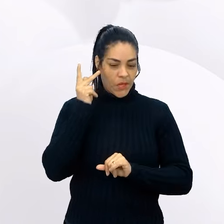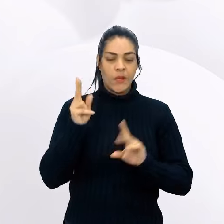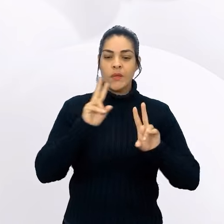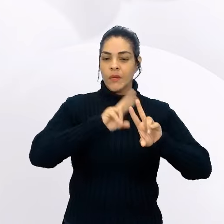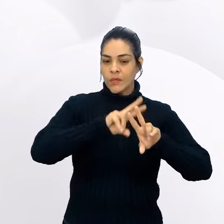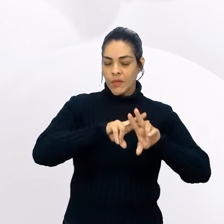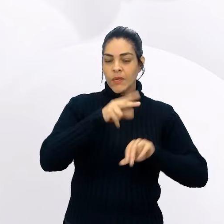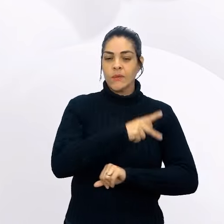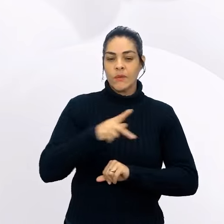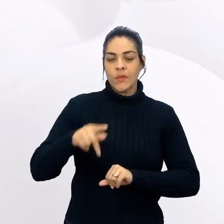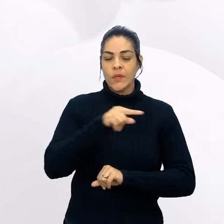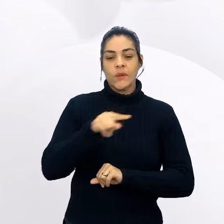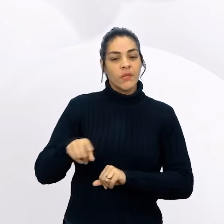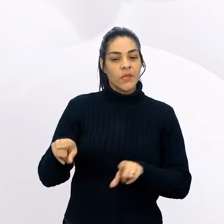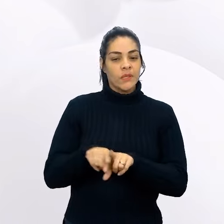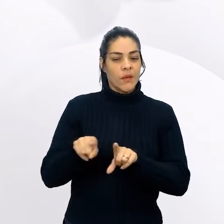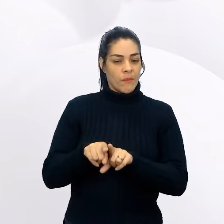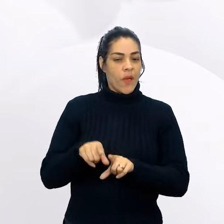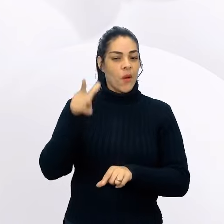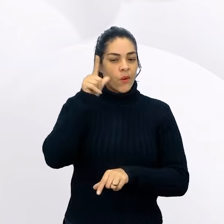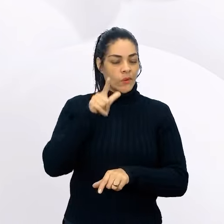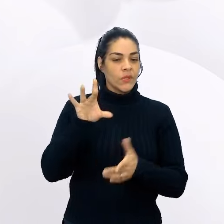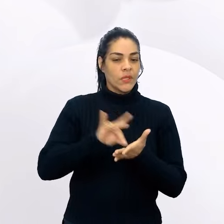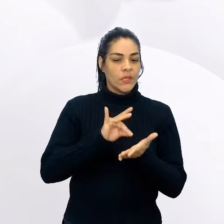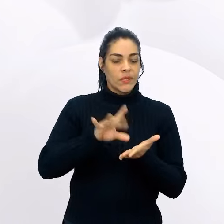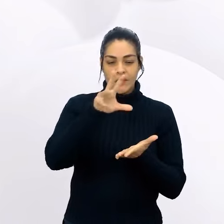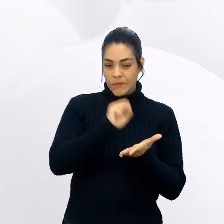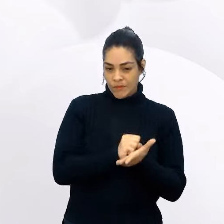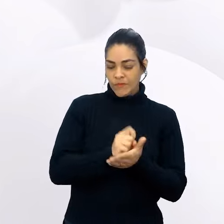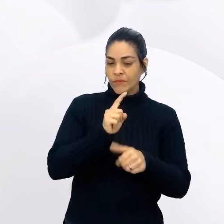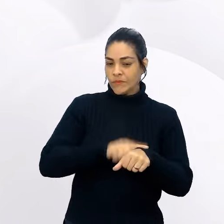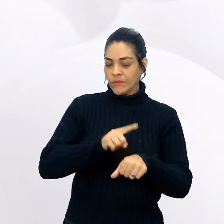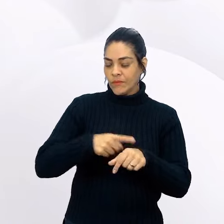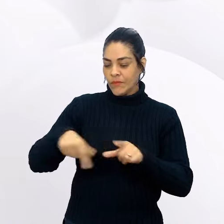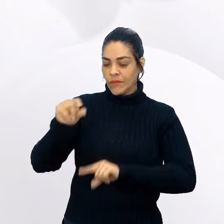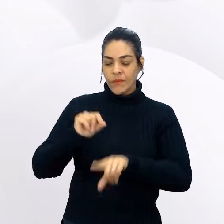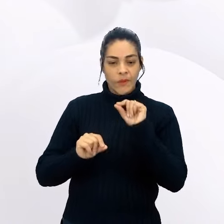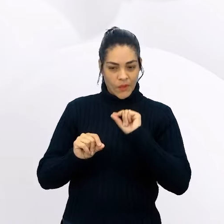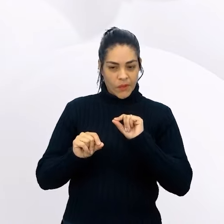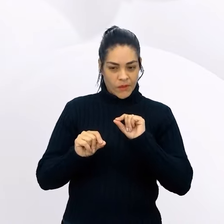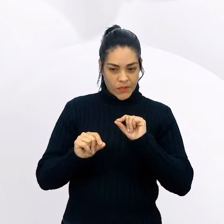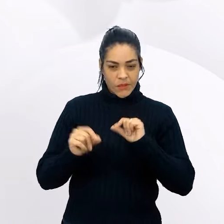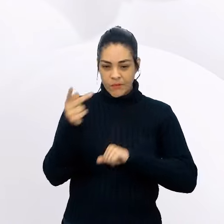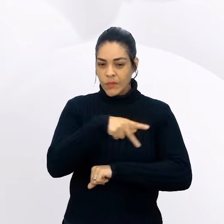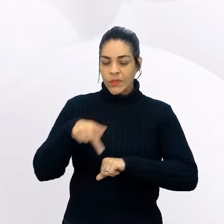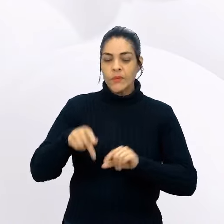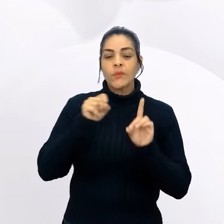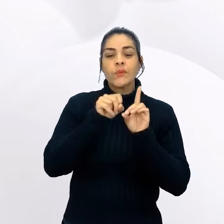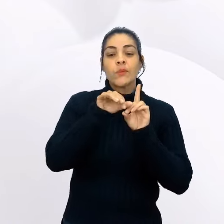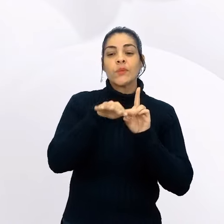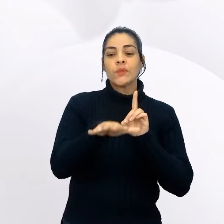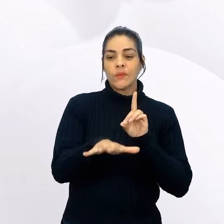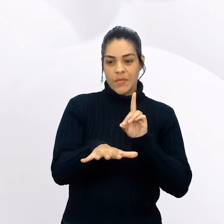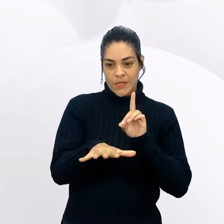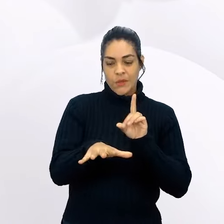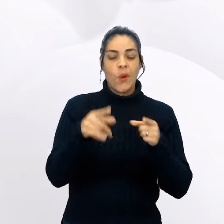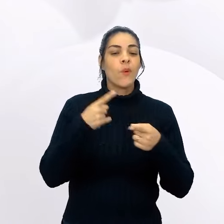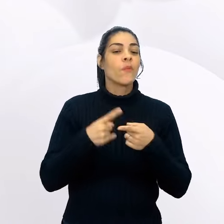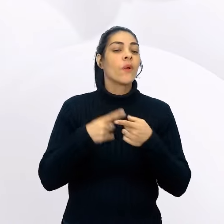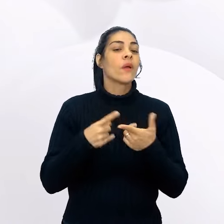e no caso vocês podem se inscreverem no momento para o processo seletivo para professor multiplicador. Por